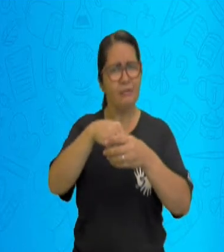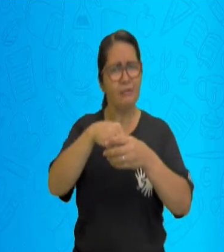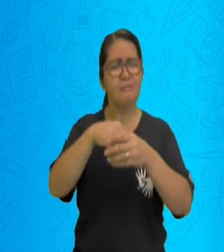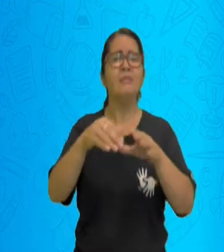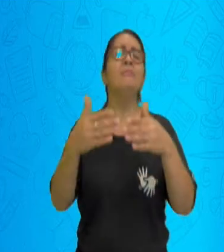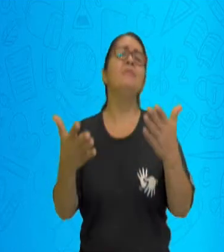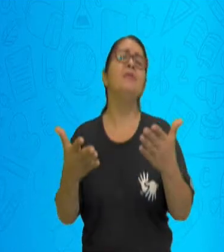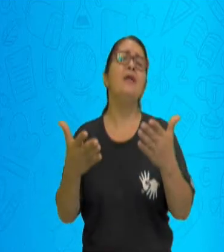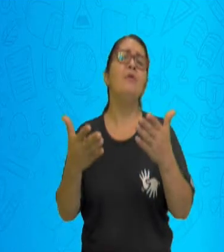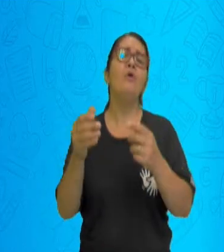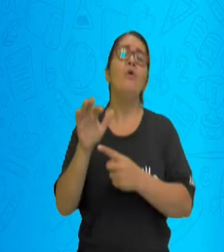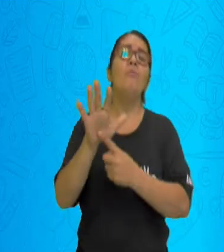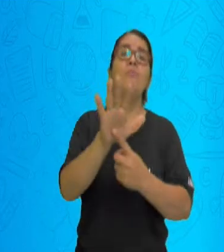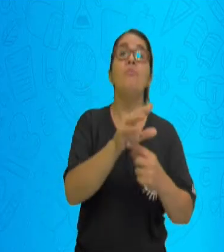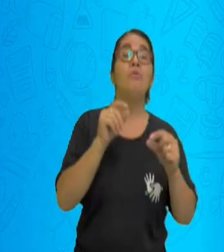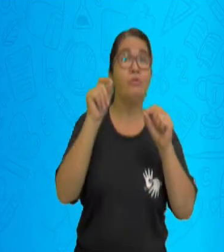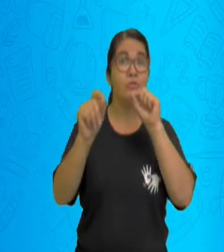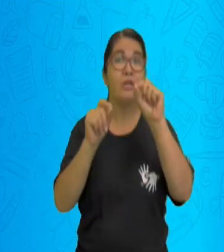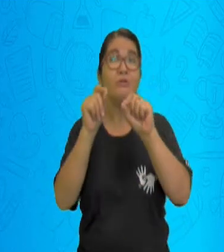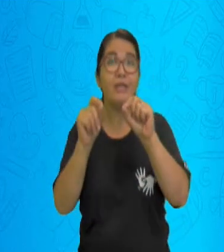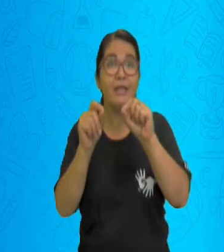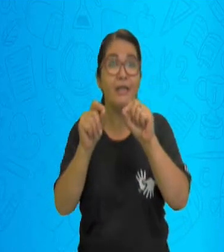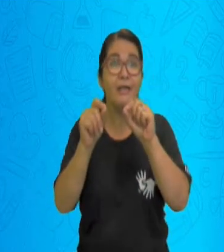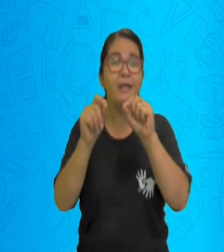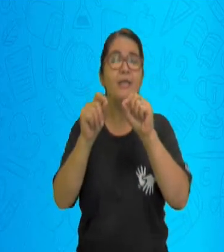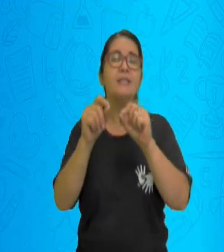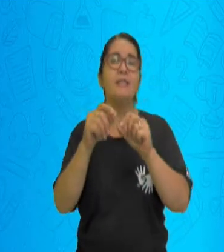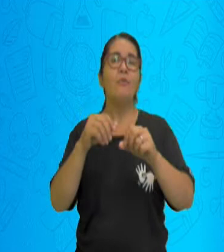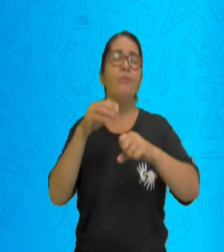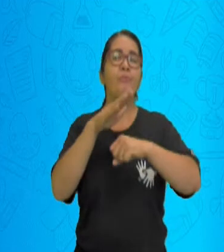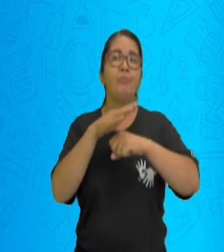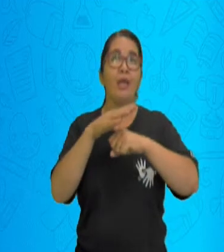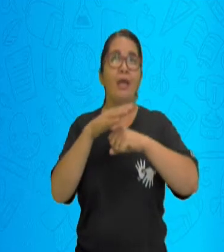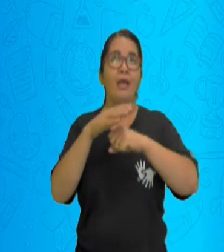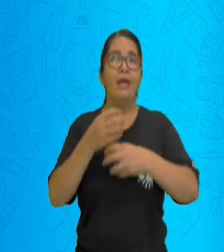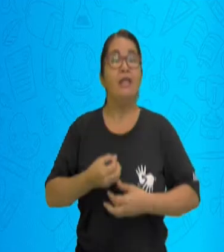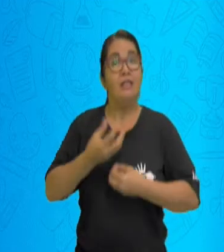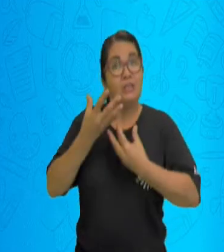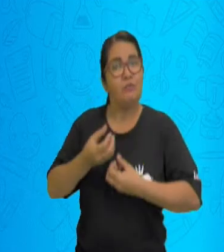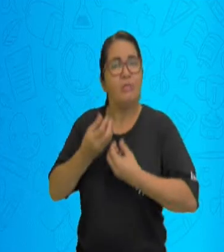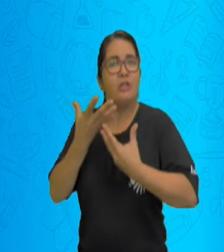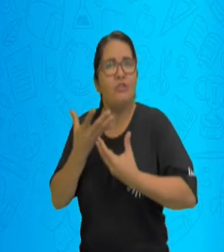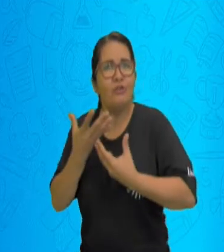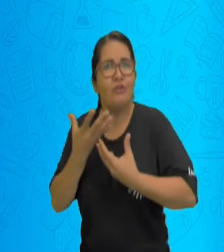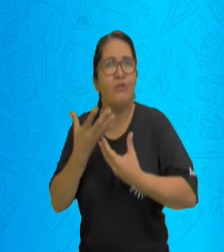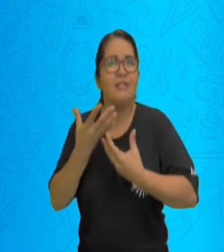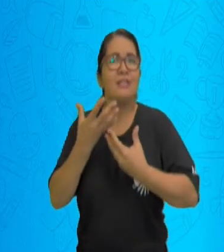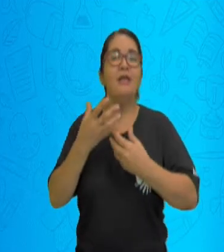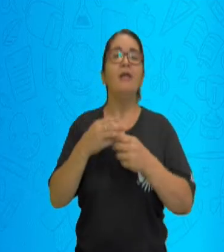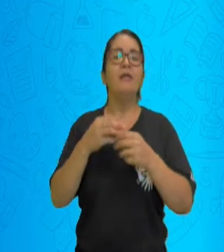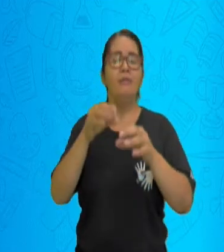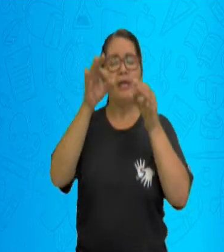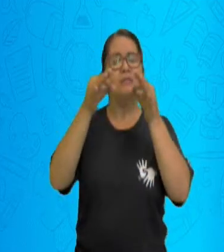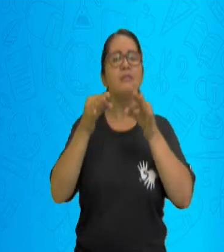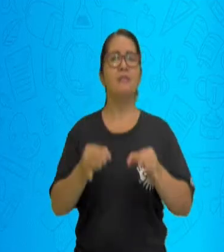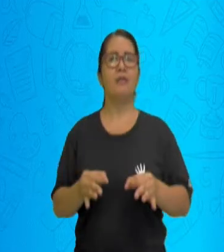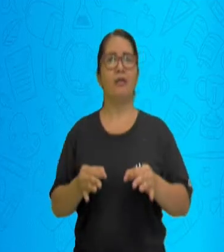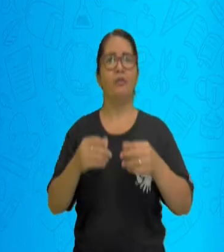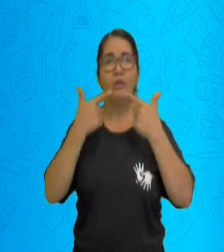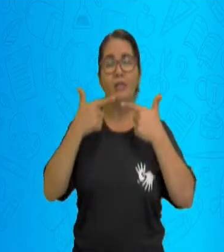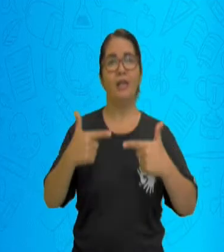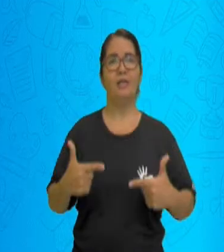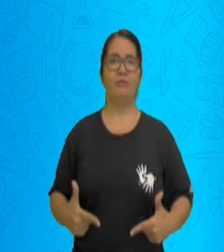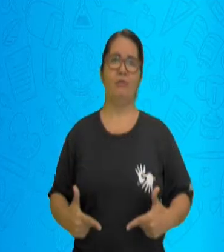São expressões que estão totalmente seguindo uma norma com referência